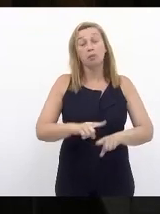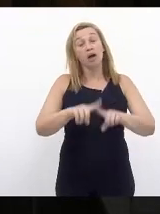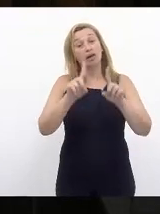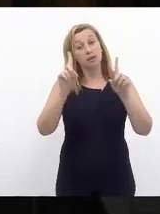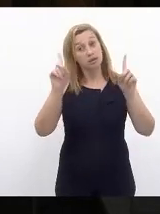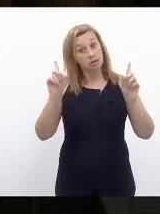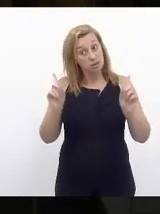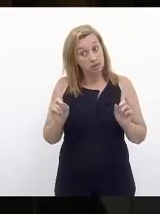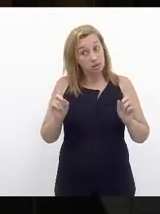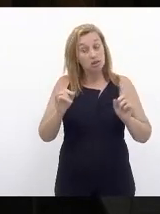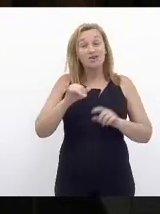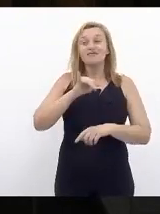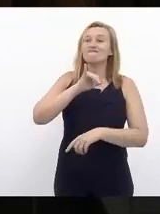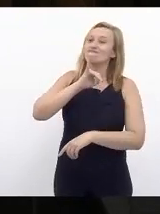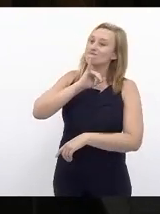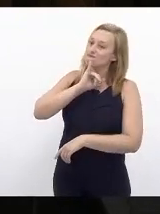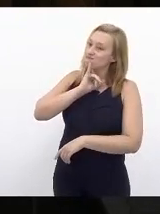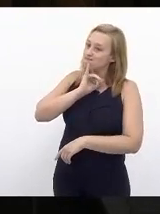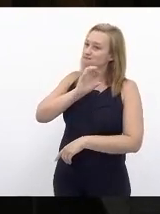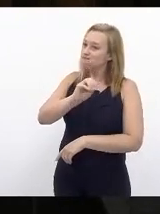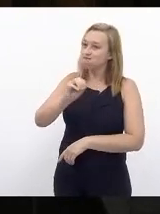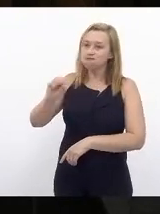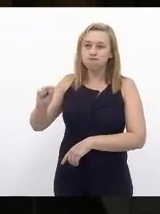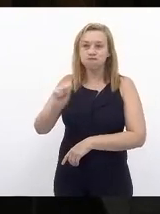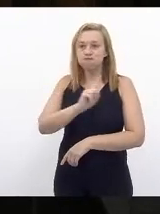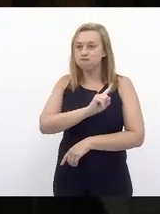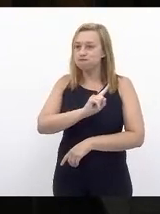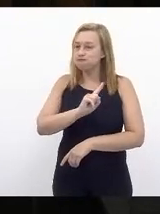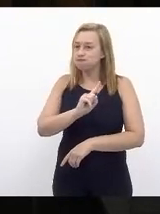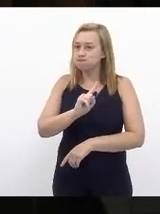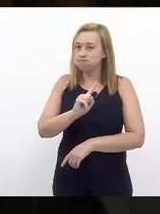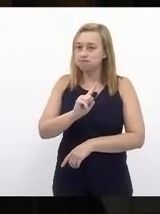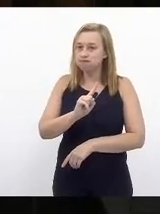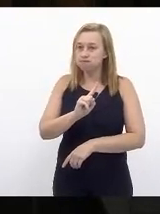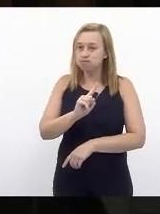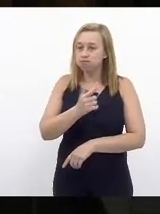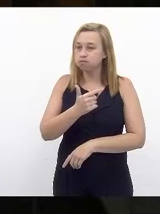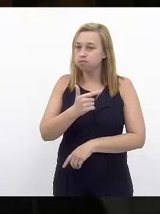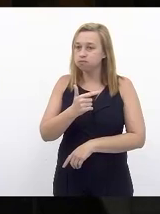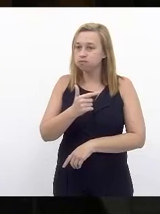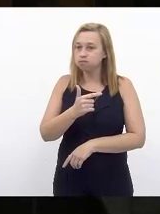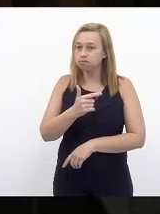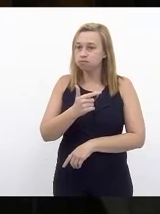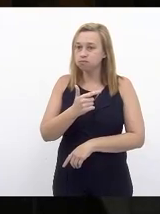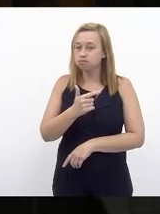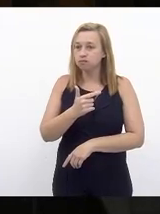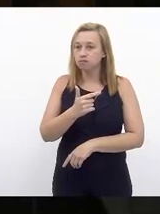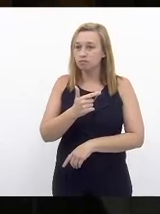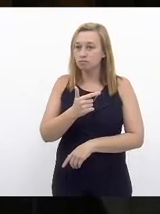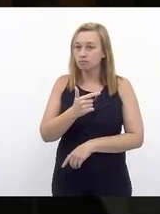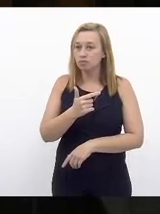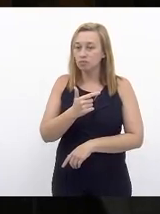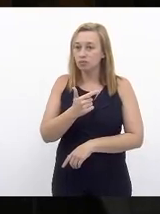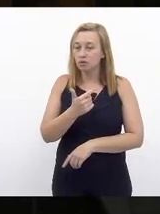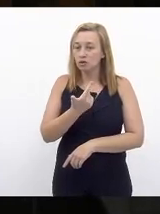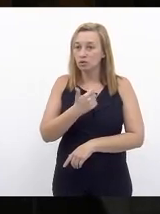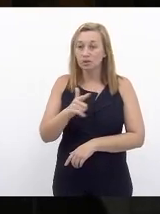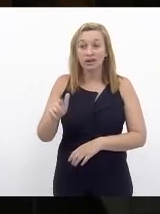mas que, infelizmente, essas OSs ainda têm a cultura de